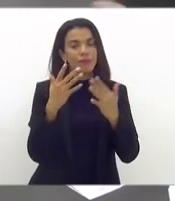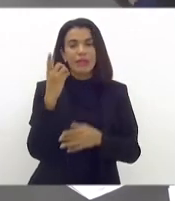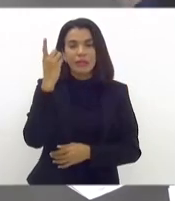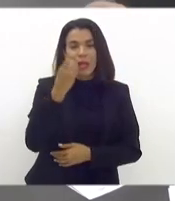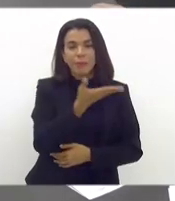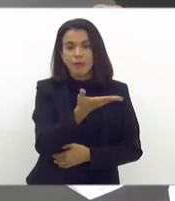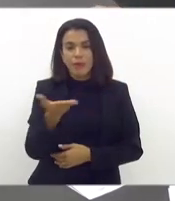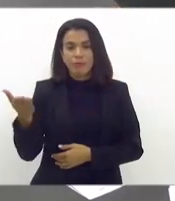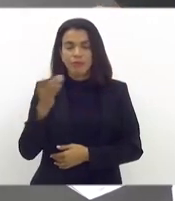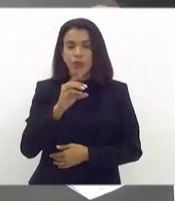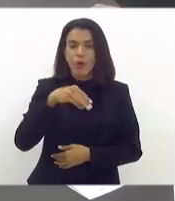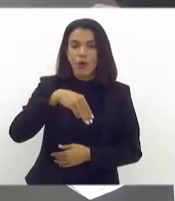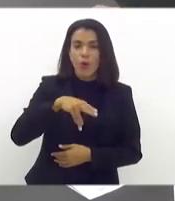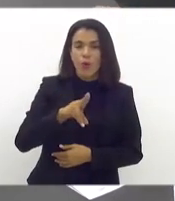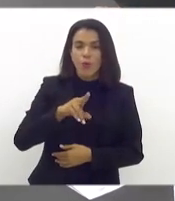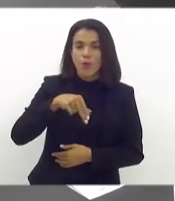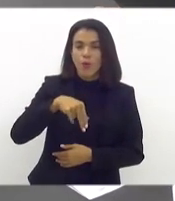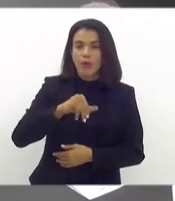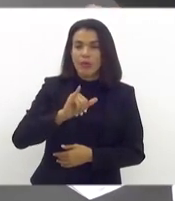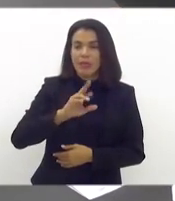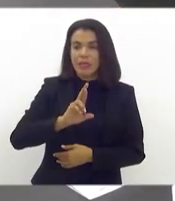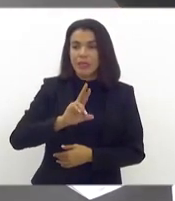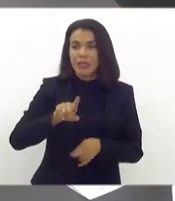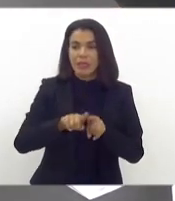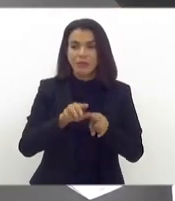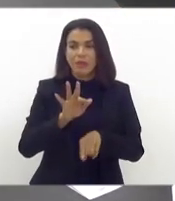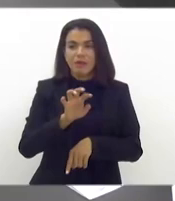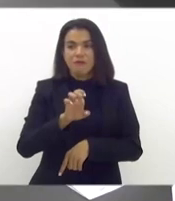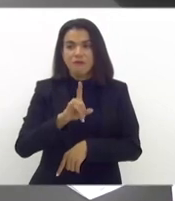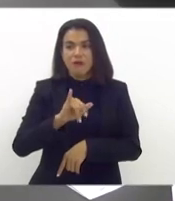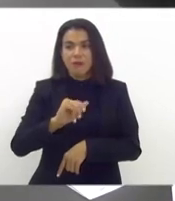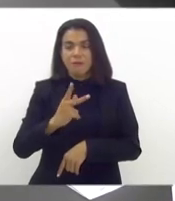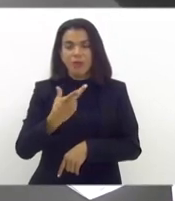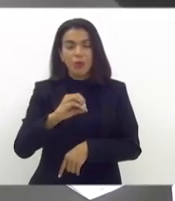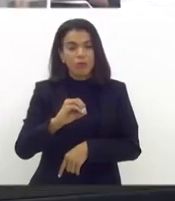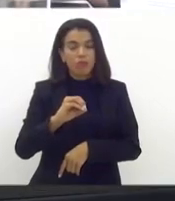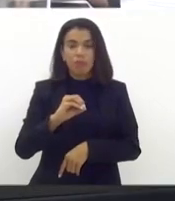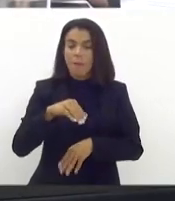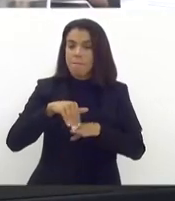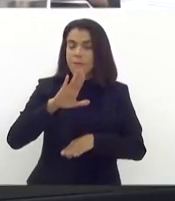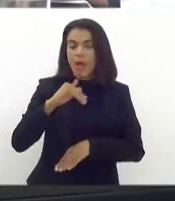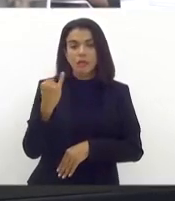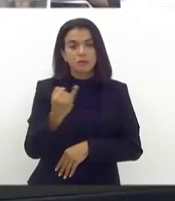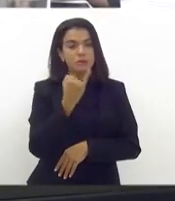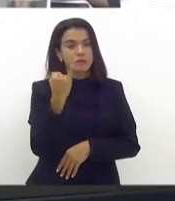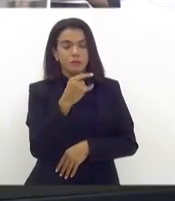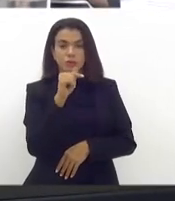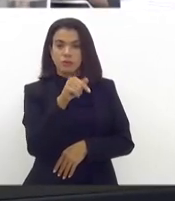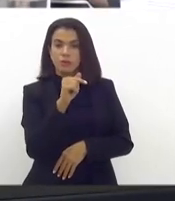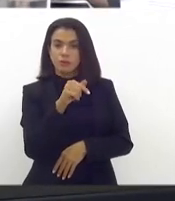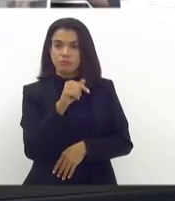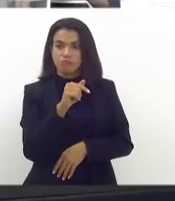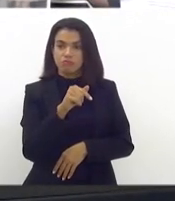deputados Munir Neto e o nosso companheiro do CCJ, Filipinho Raves, porque isso realmente é muito mais importante, deputado